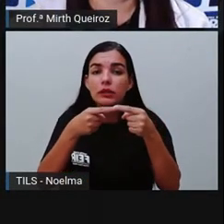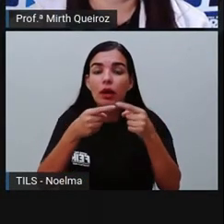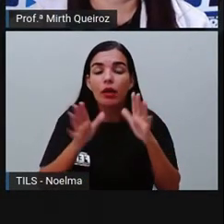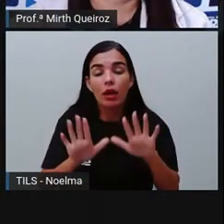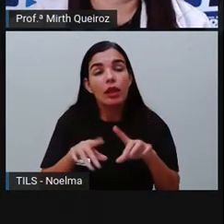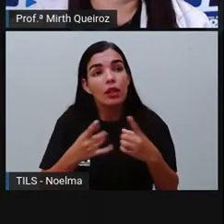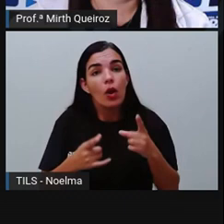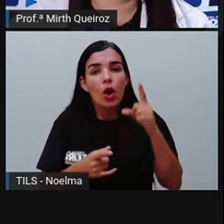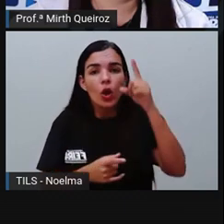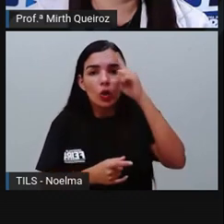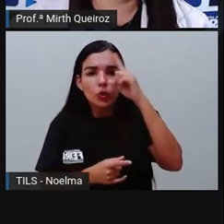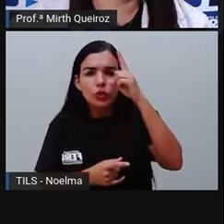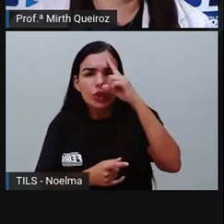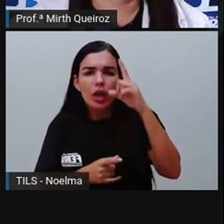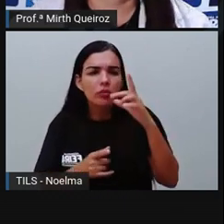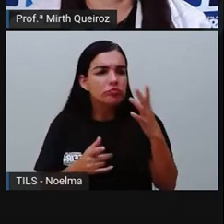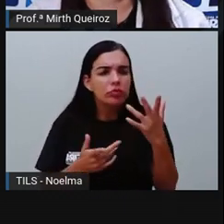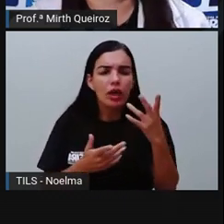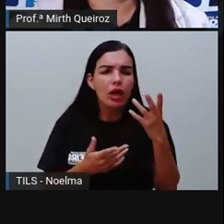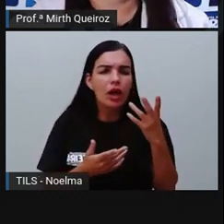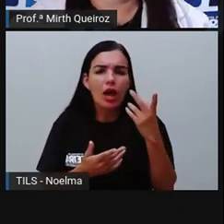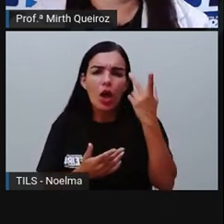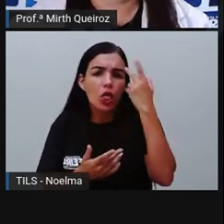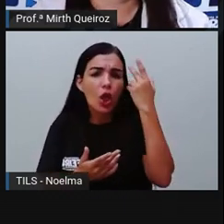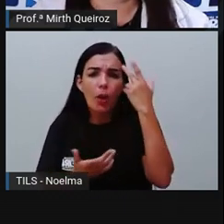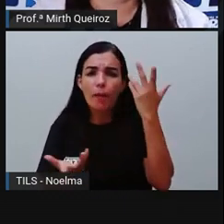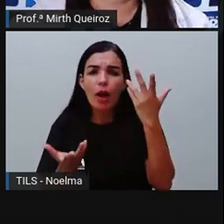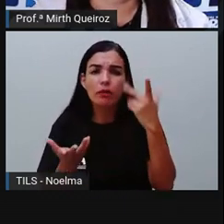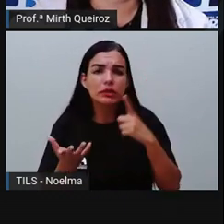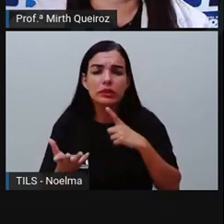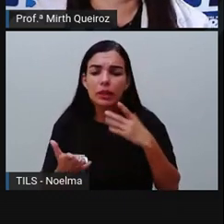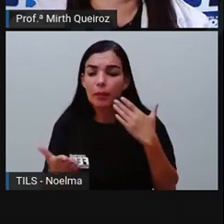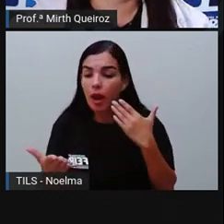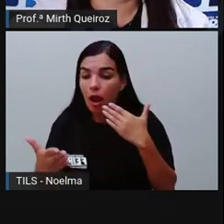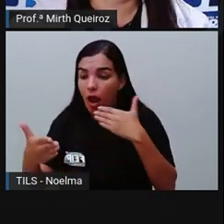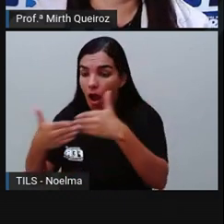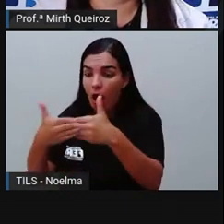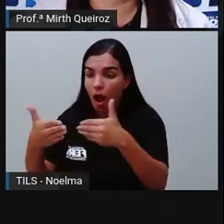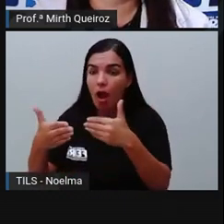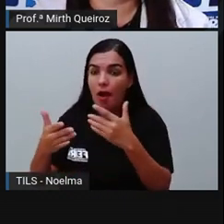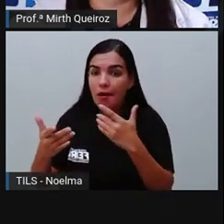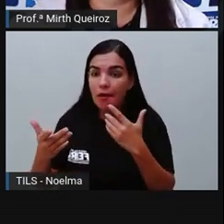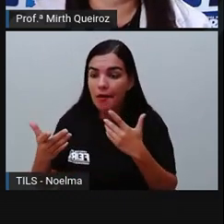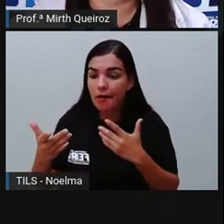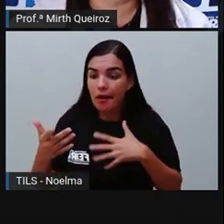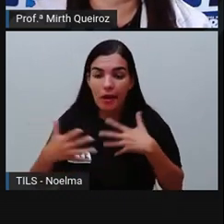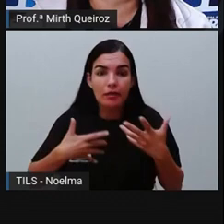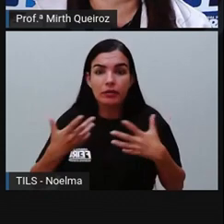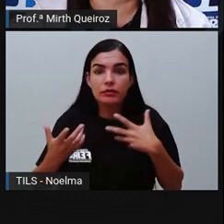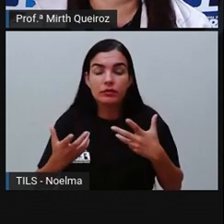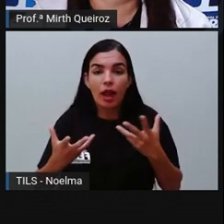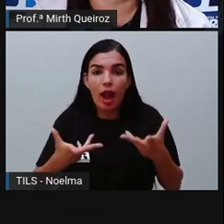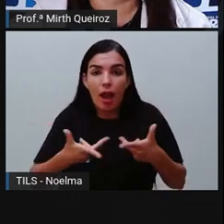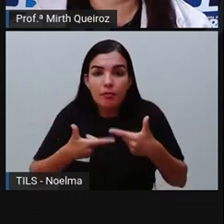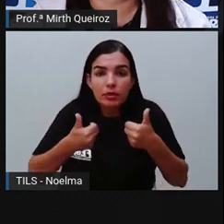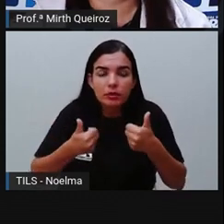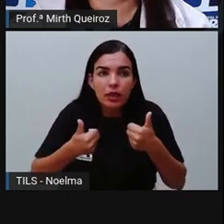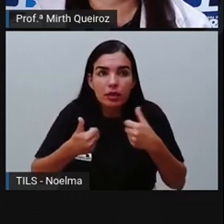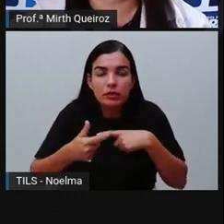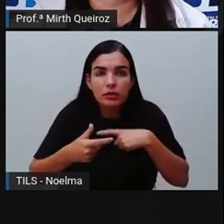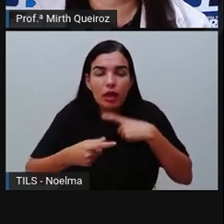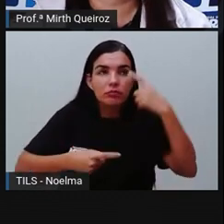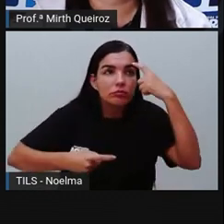a dia, é comum nos deparar, né, com situações que exigem habilidades relacionadas a